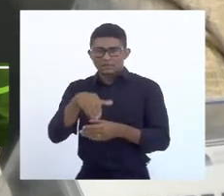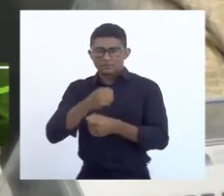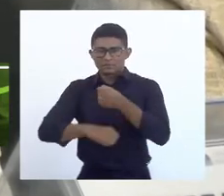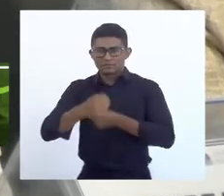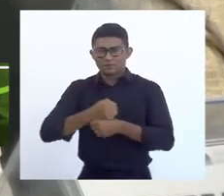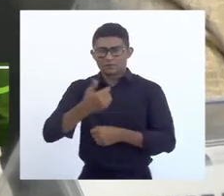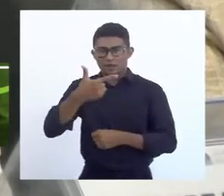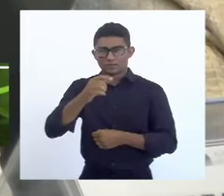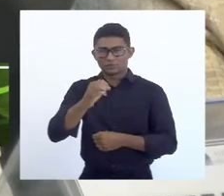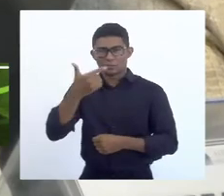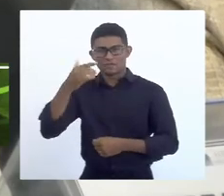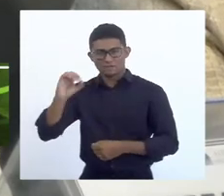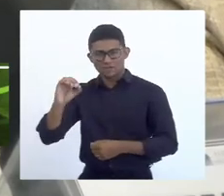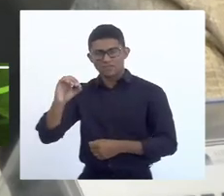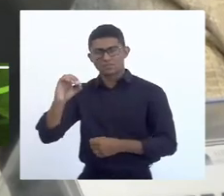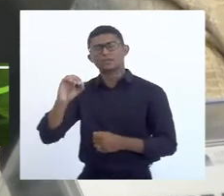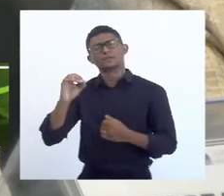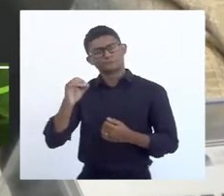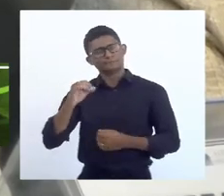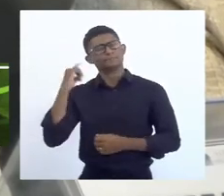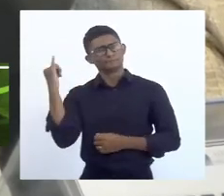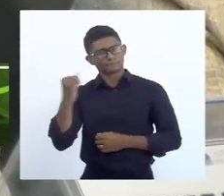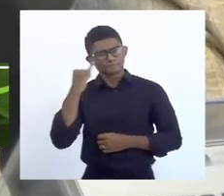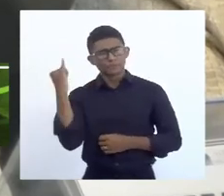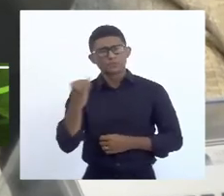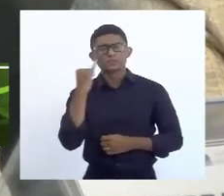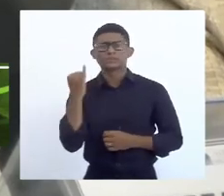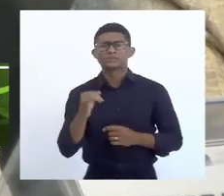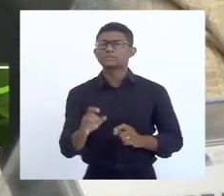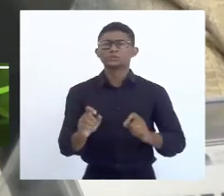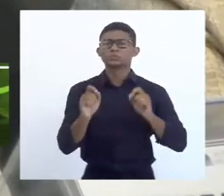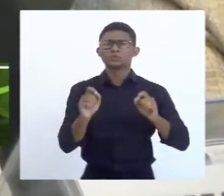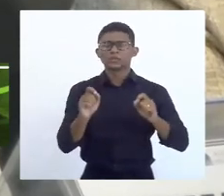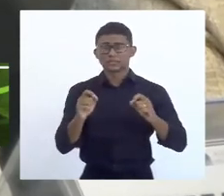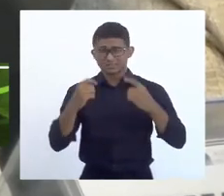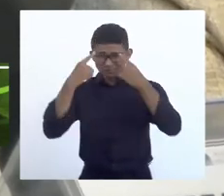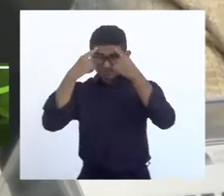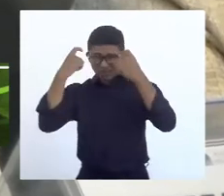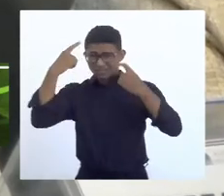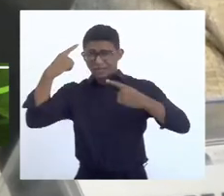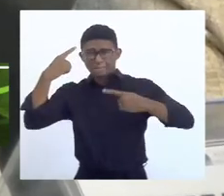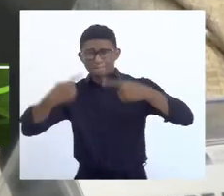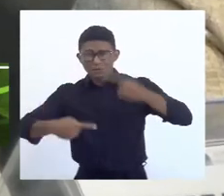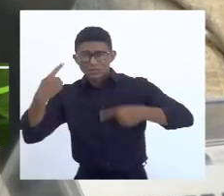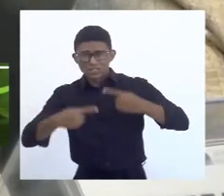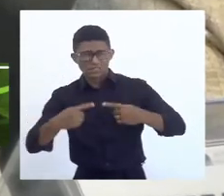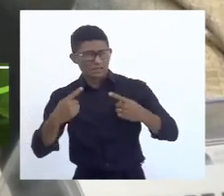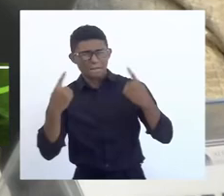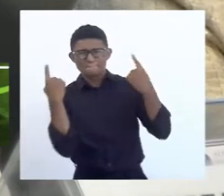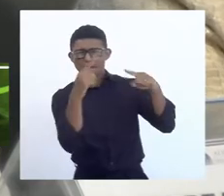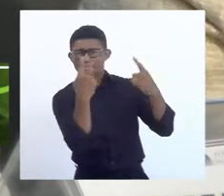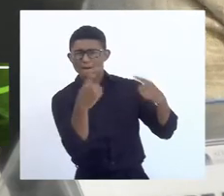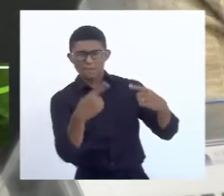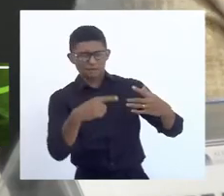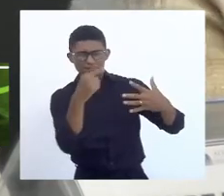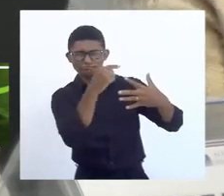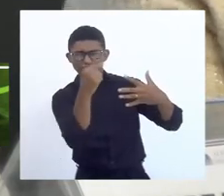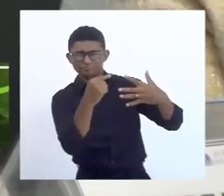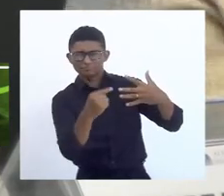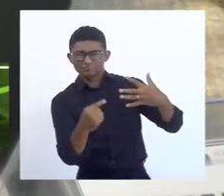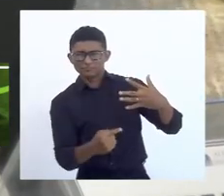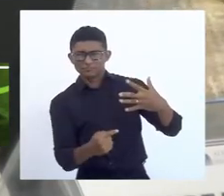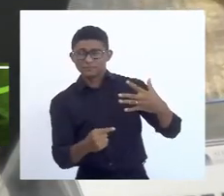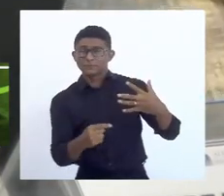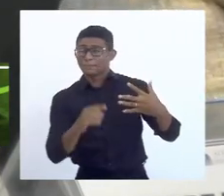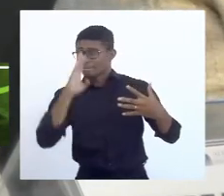eleições marcantes em relação às formas e tipos de violência política, sobretudo em relação a